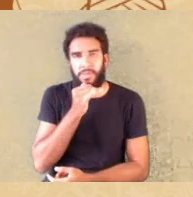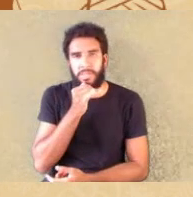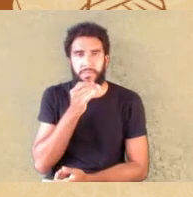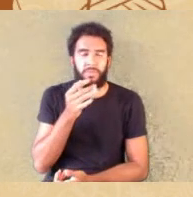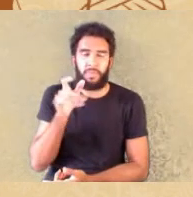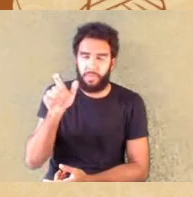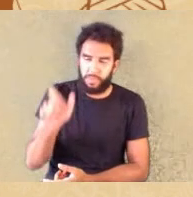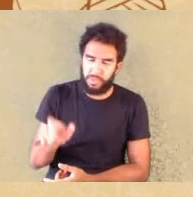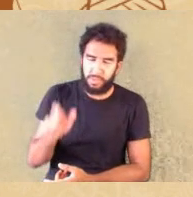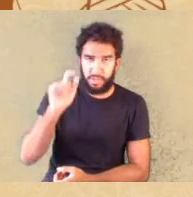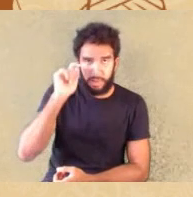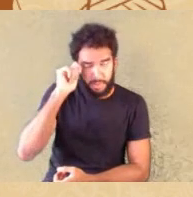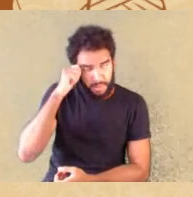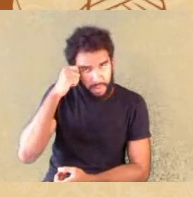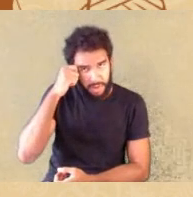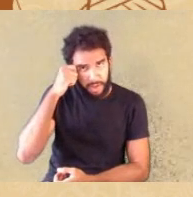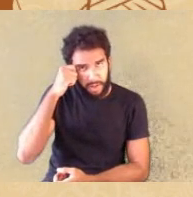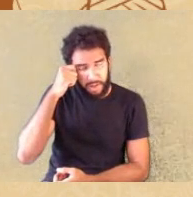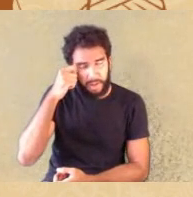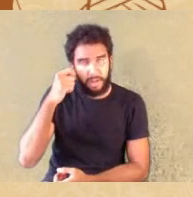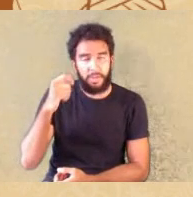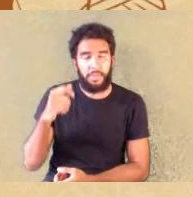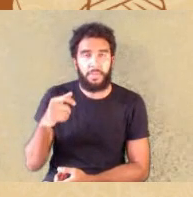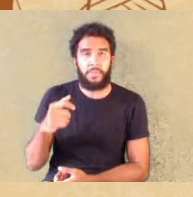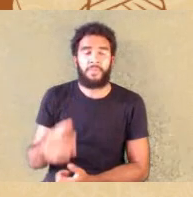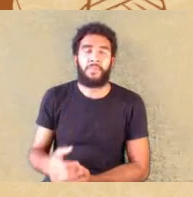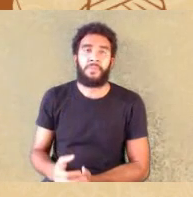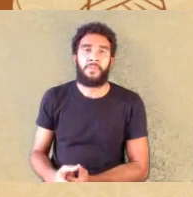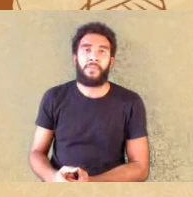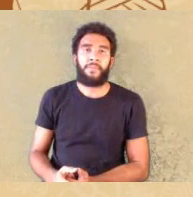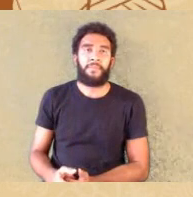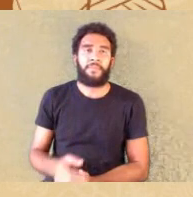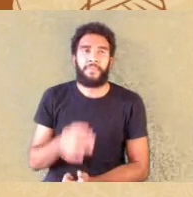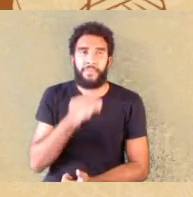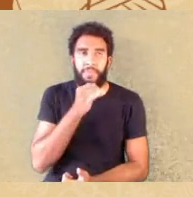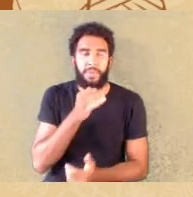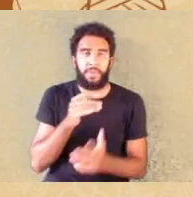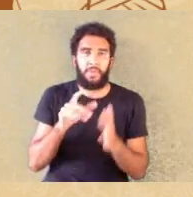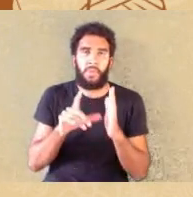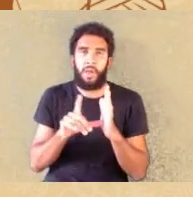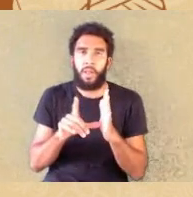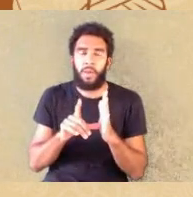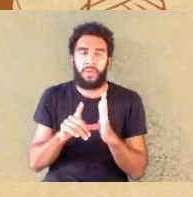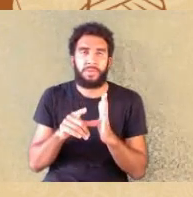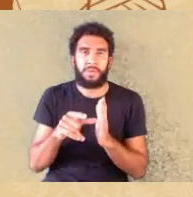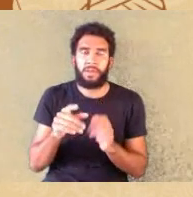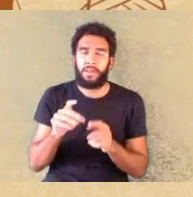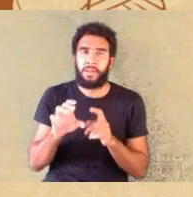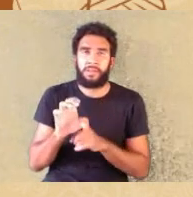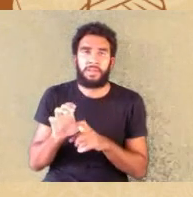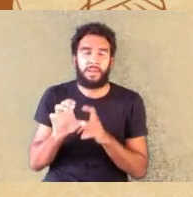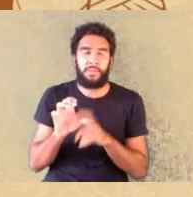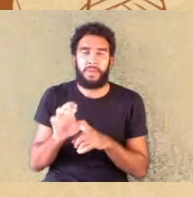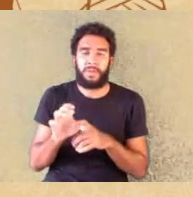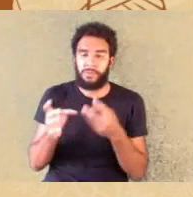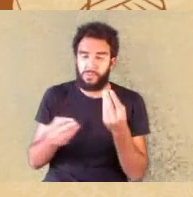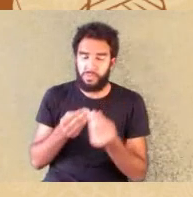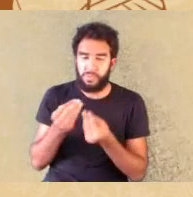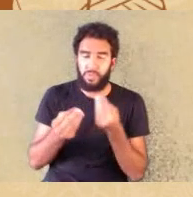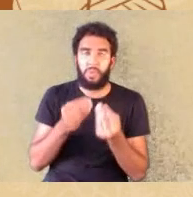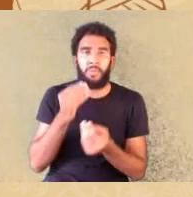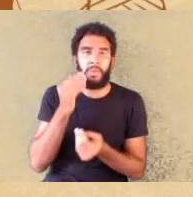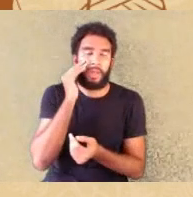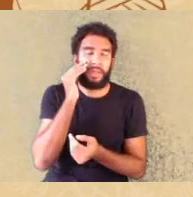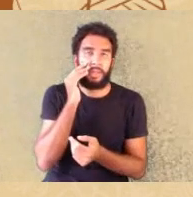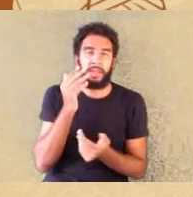só se pensa possível numa lógica senhor escravo. Numa lógica que ela sempre é dependente da subalternização do outro, lembra